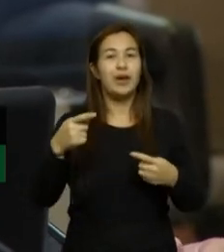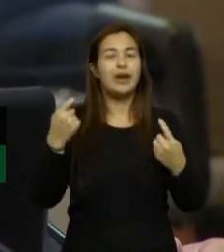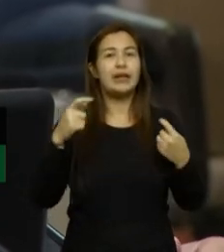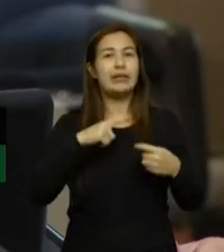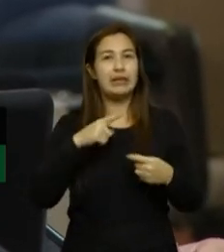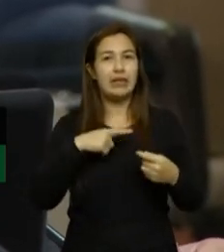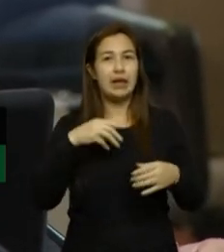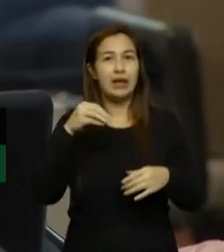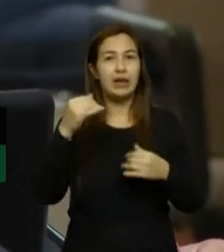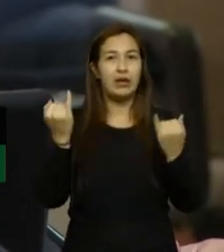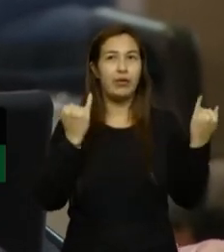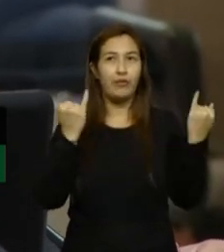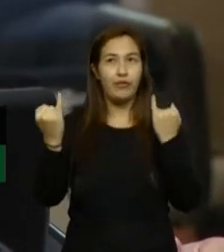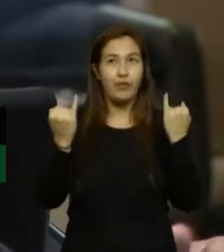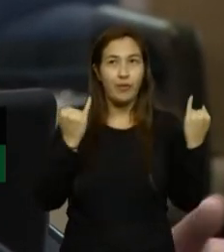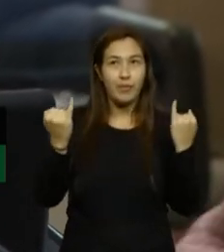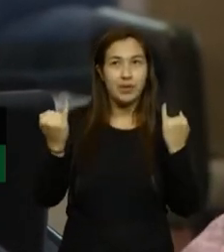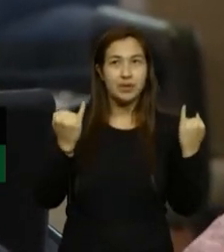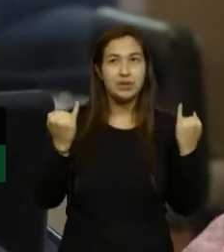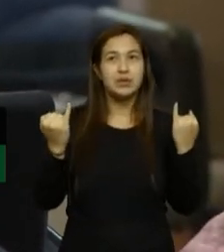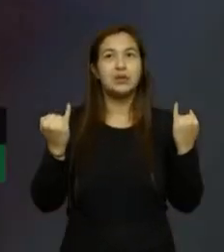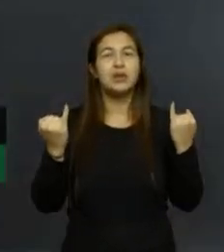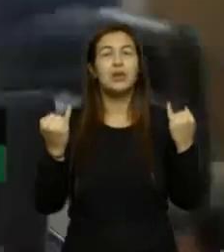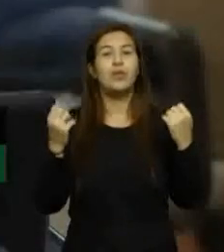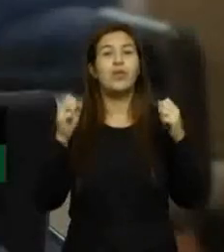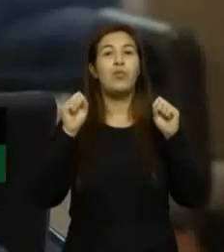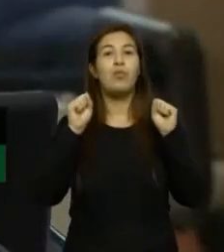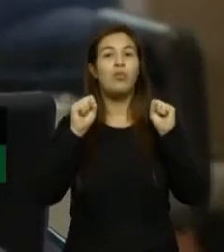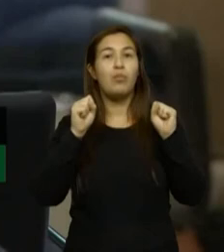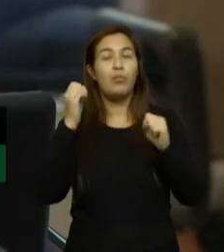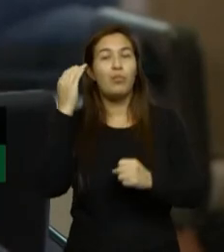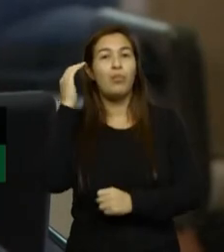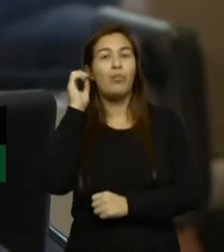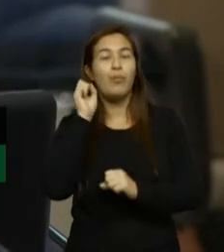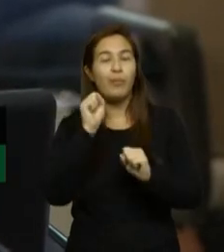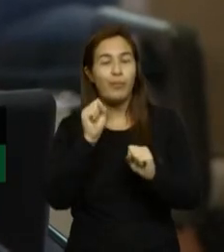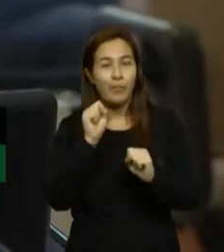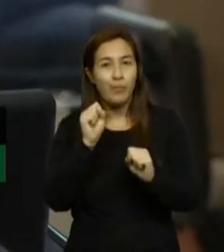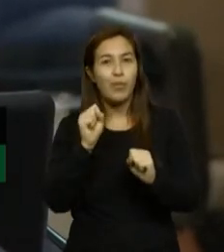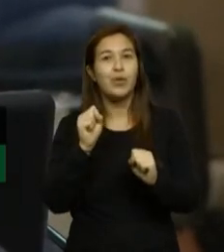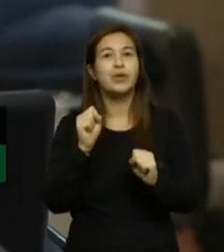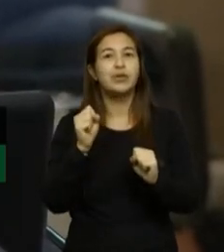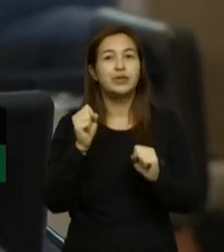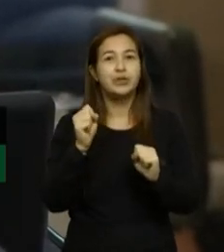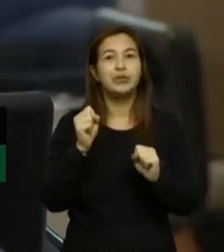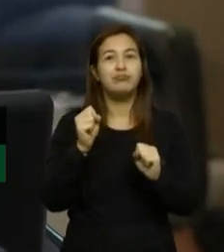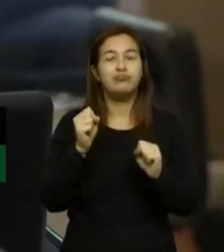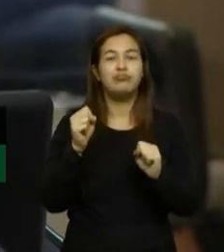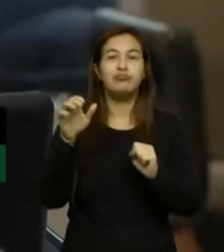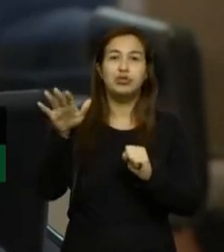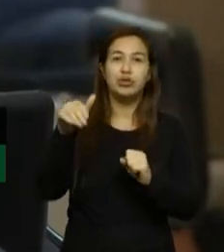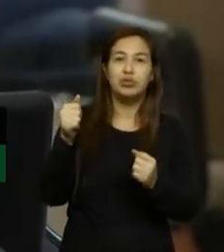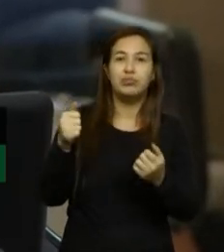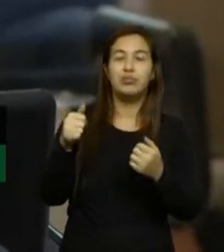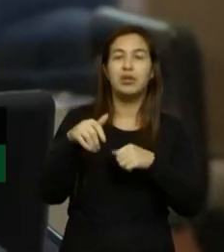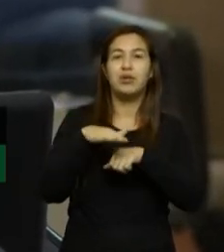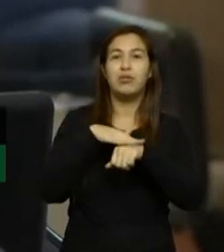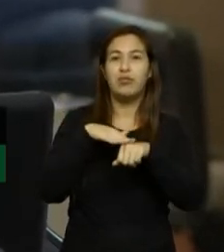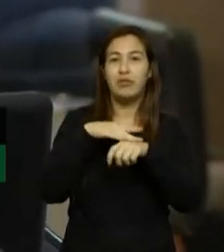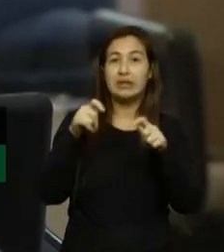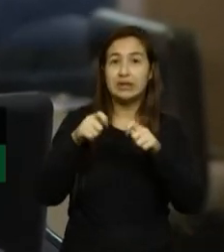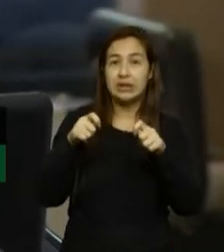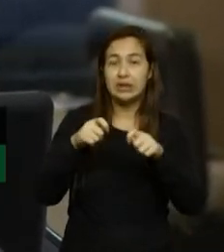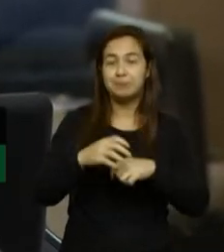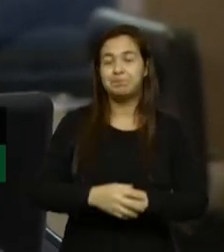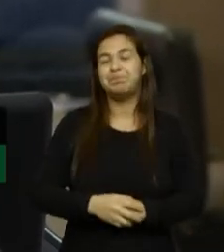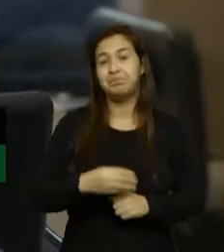informações... Então, eu acredito que a gente poderia estar otimizando o nosso tempo aqui e não desperdiçando ele, né? Então, o meu pedido é para